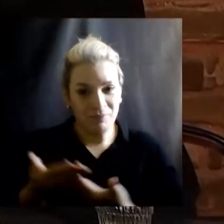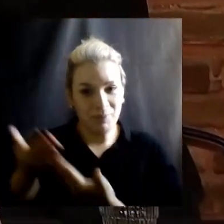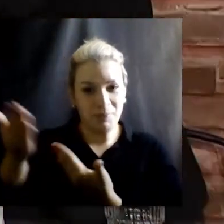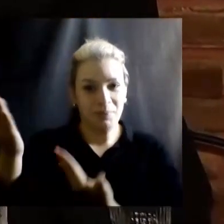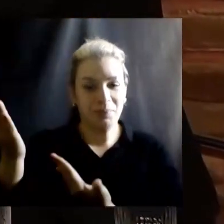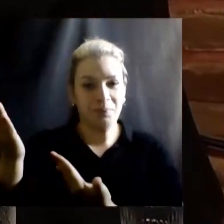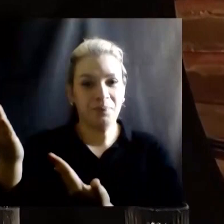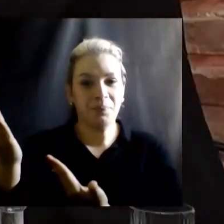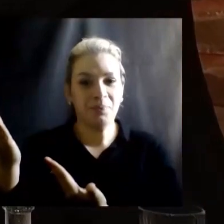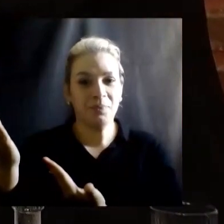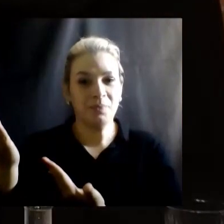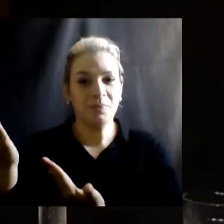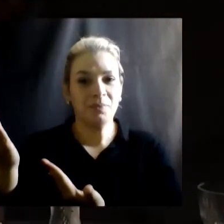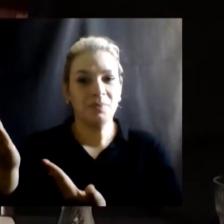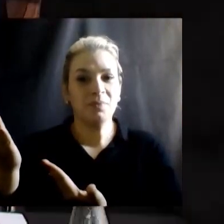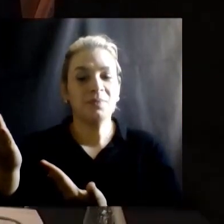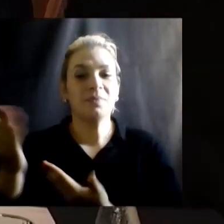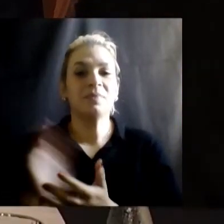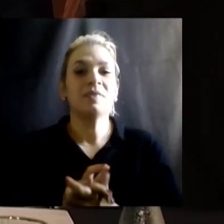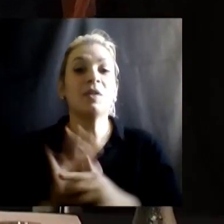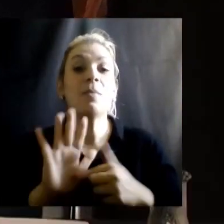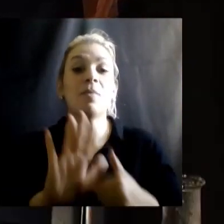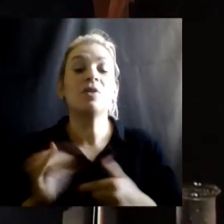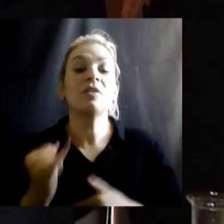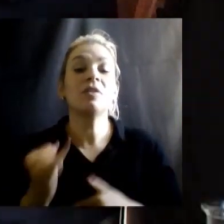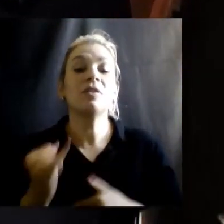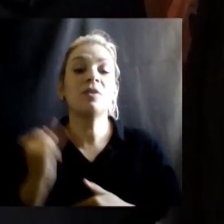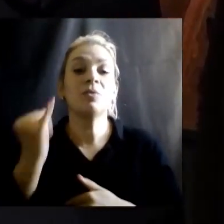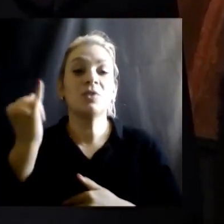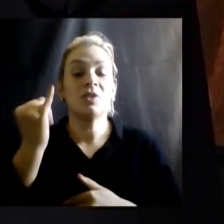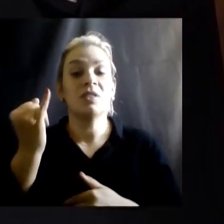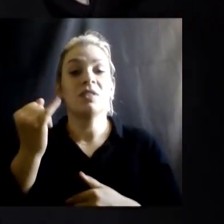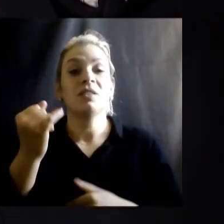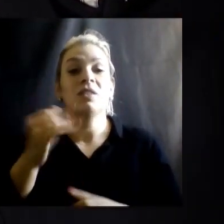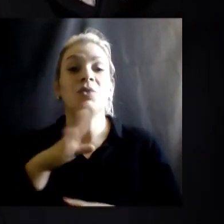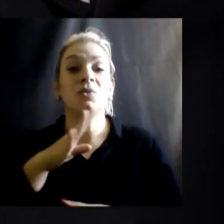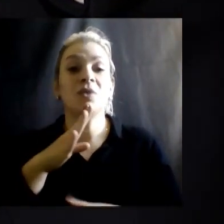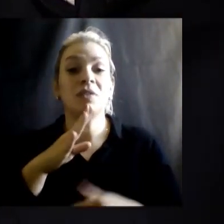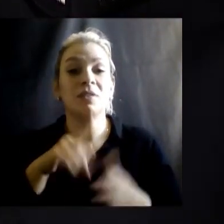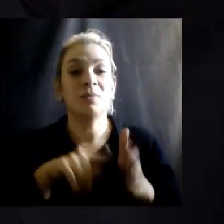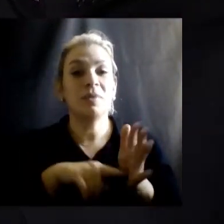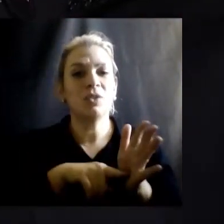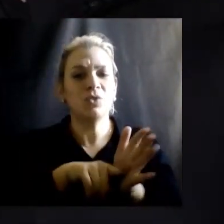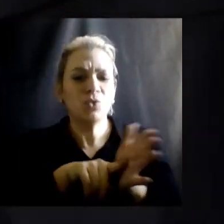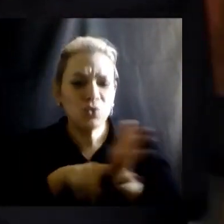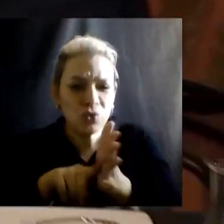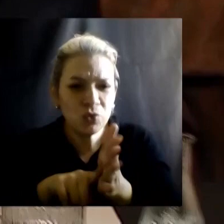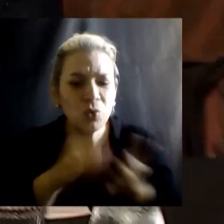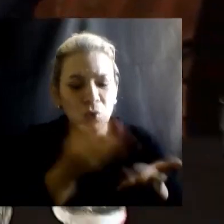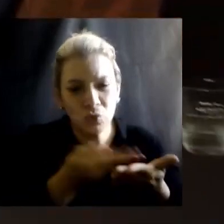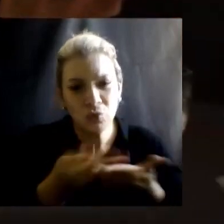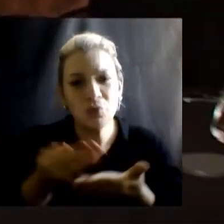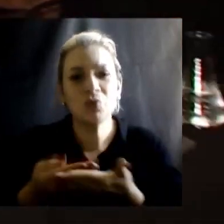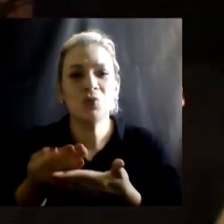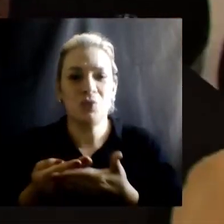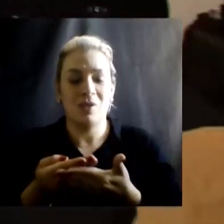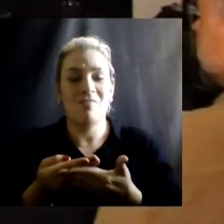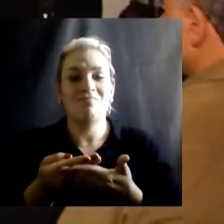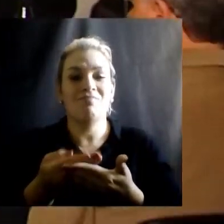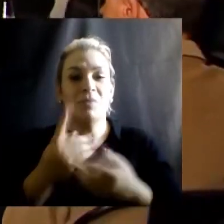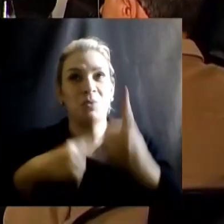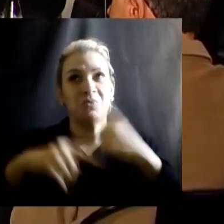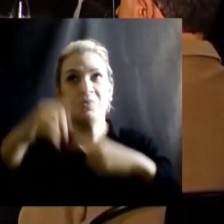a importância do conhecimento científico e da inovação para a evolução do café